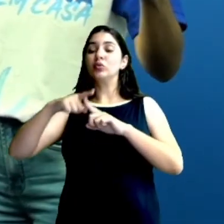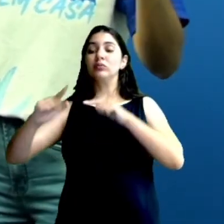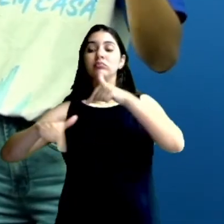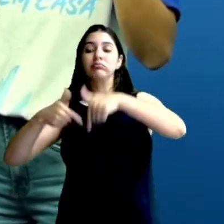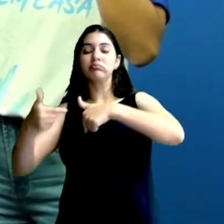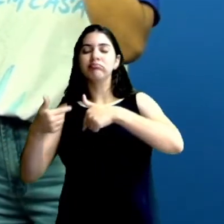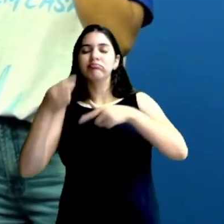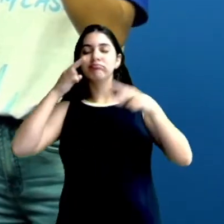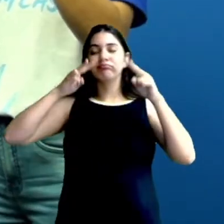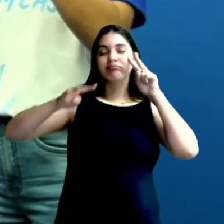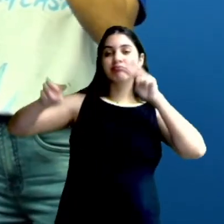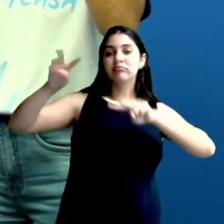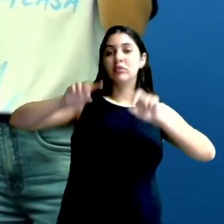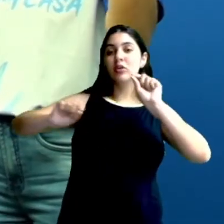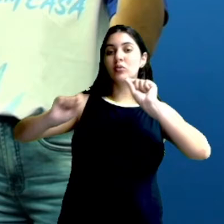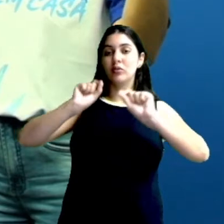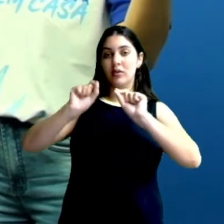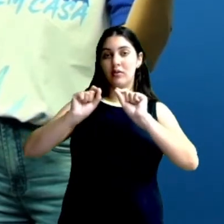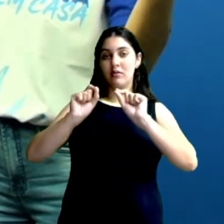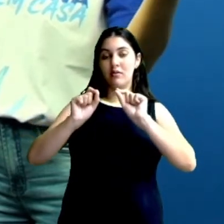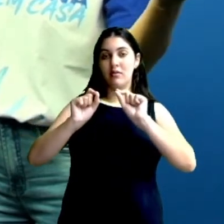Então, observem que esse termo